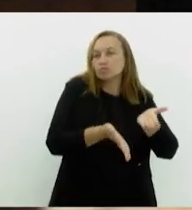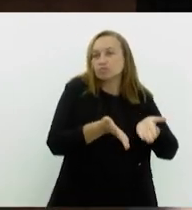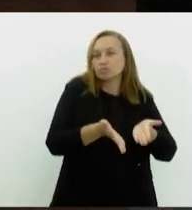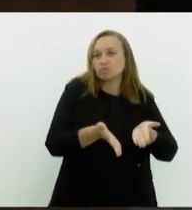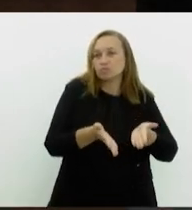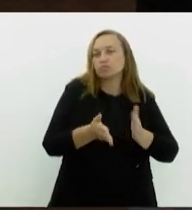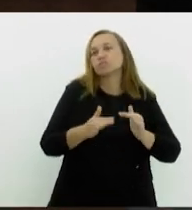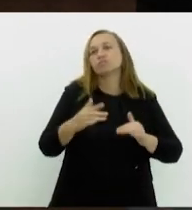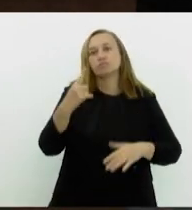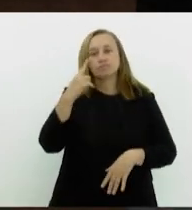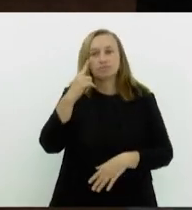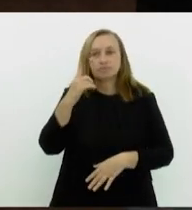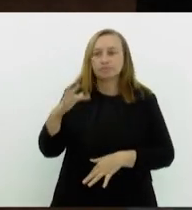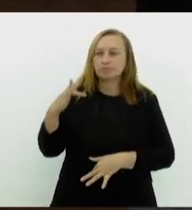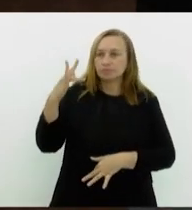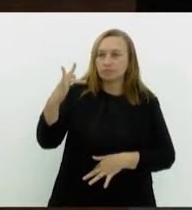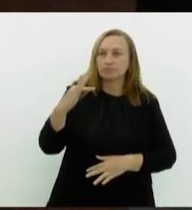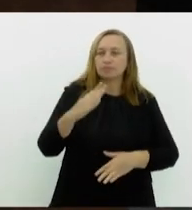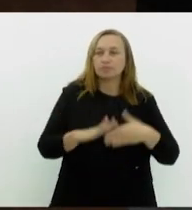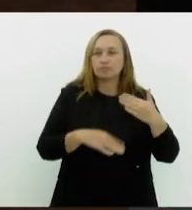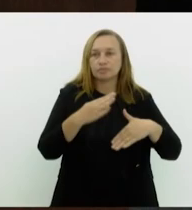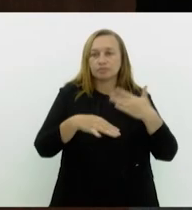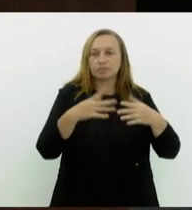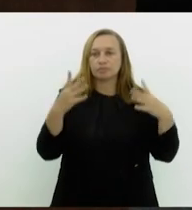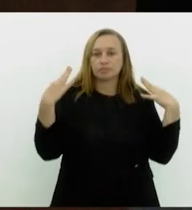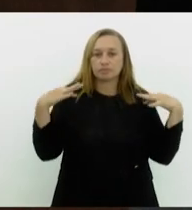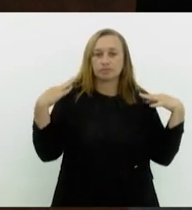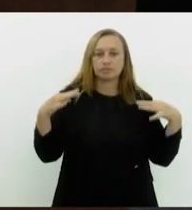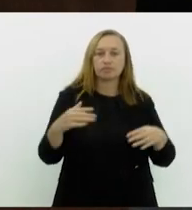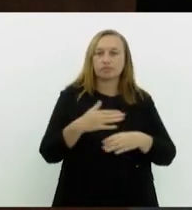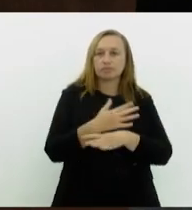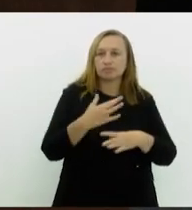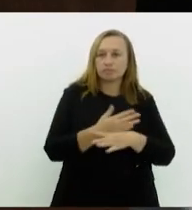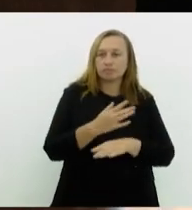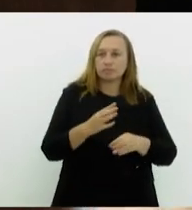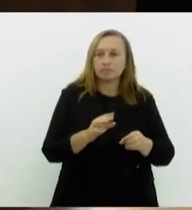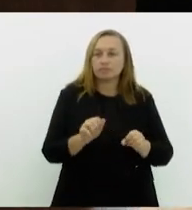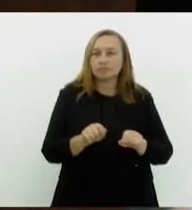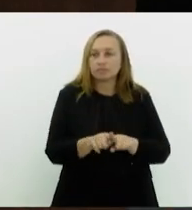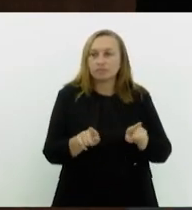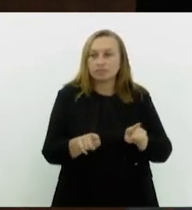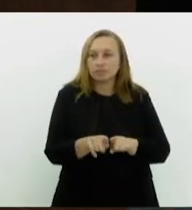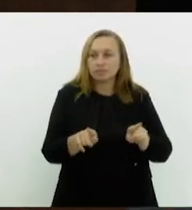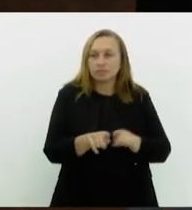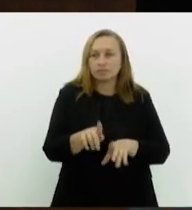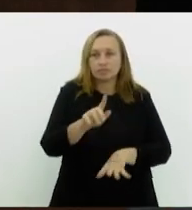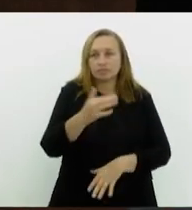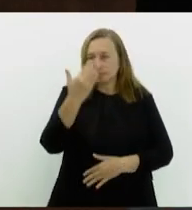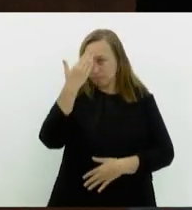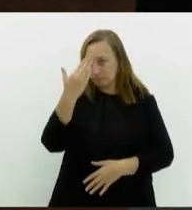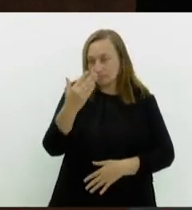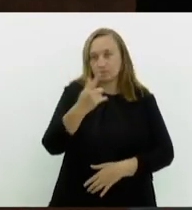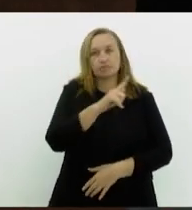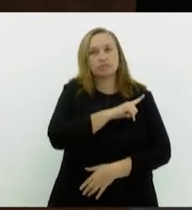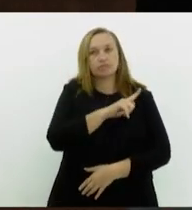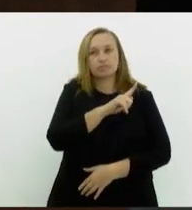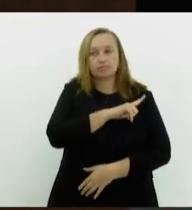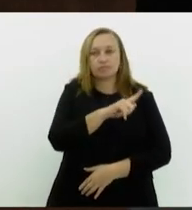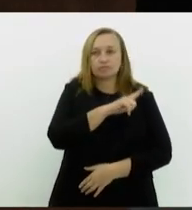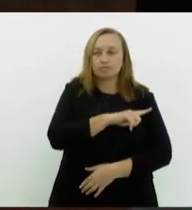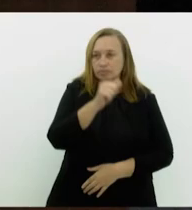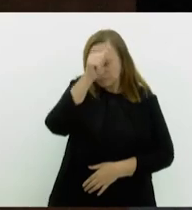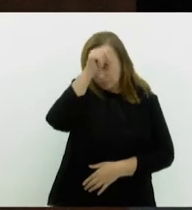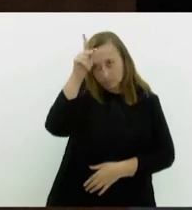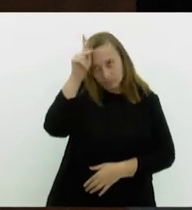de desenvolvimento do turismo na cidade de Magé, graças à gestão do prefeito Renato Cozzolino.